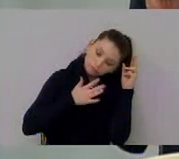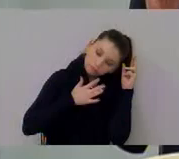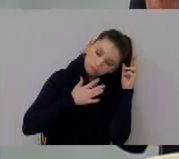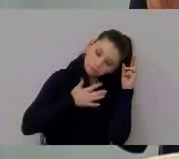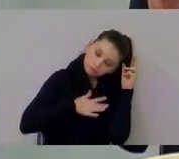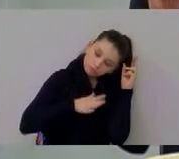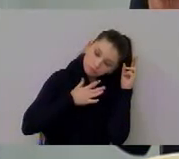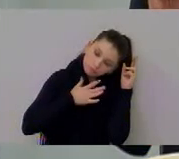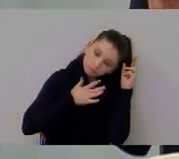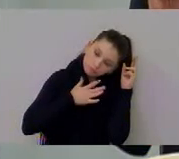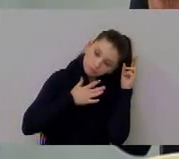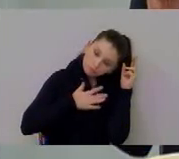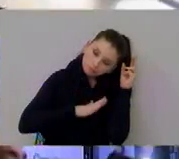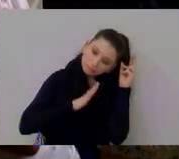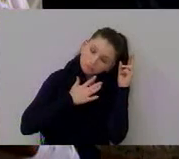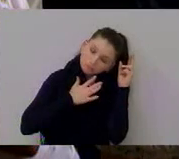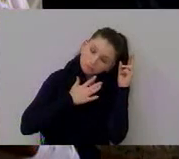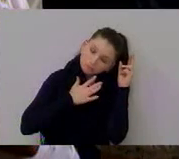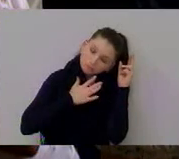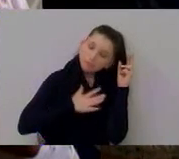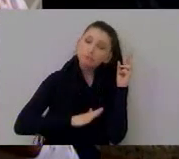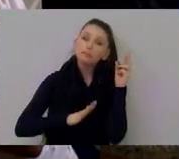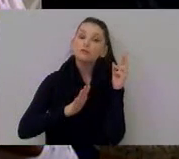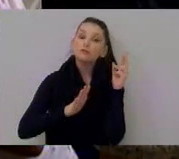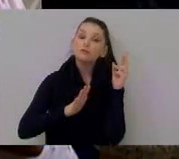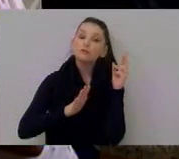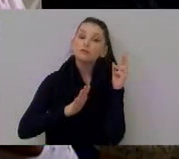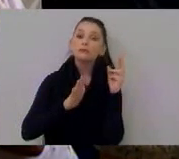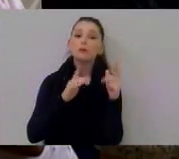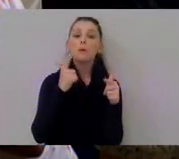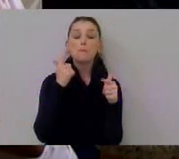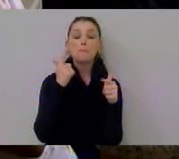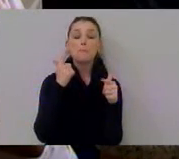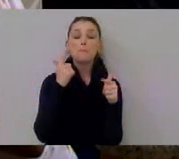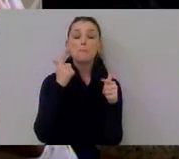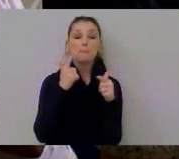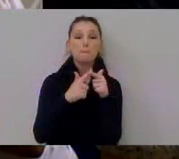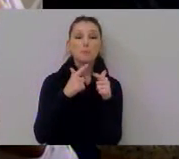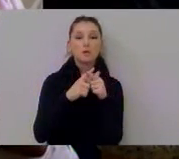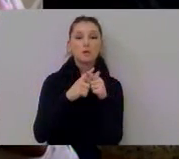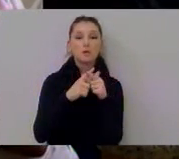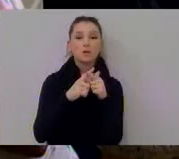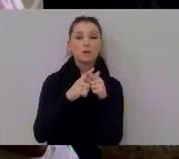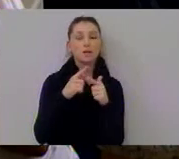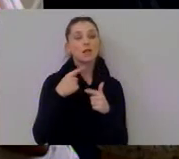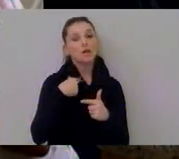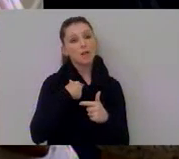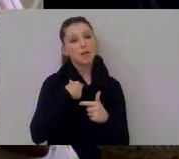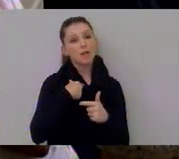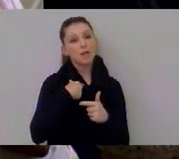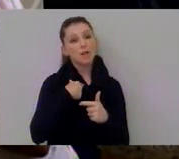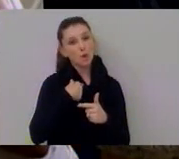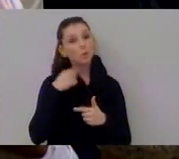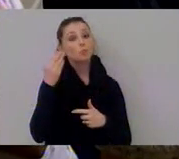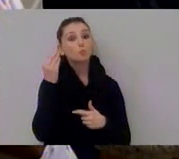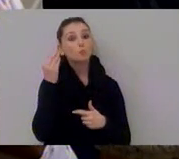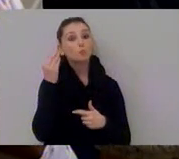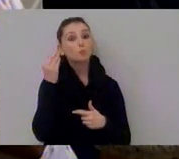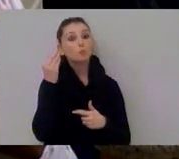Eu durmo bem tranquilo porque eu tento. Se não